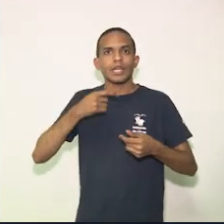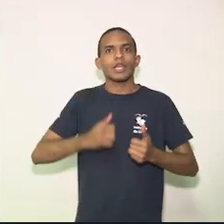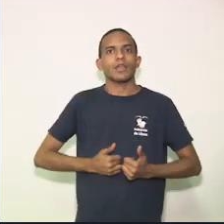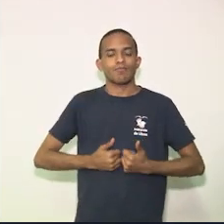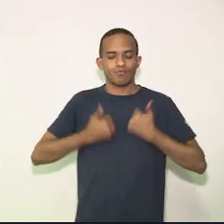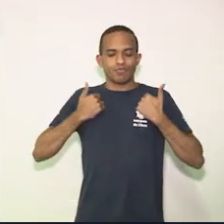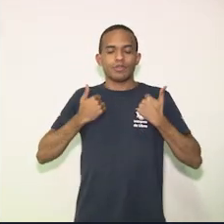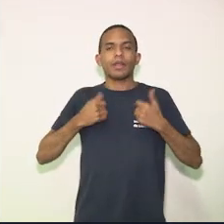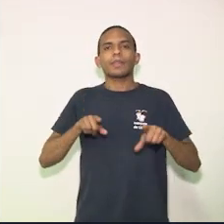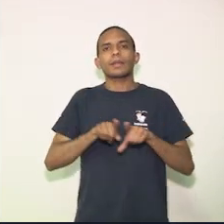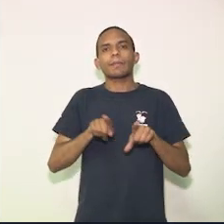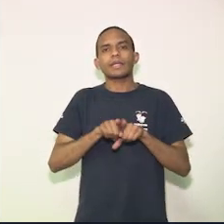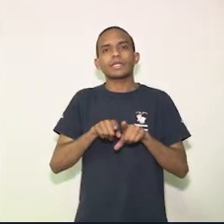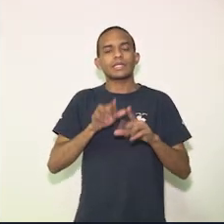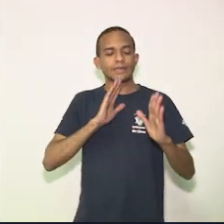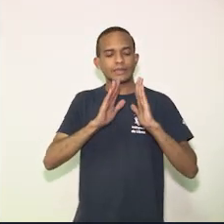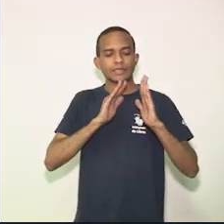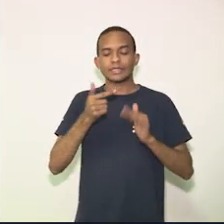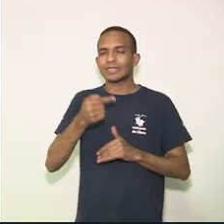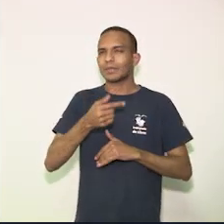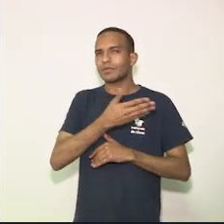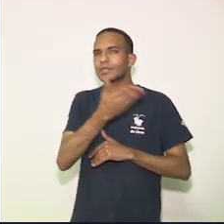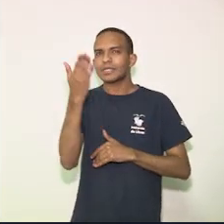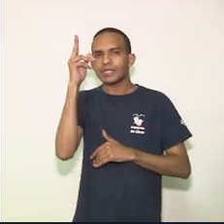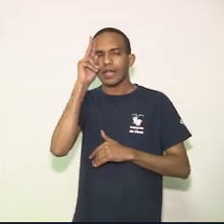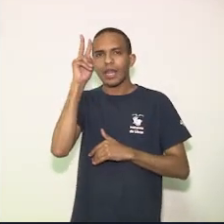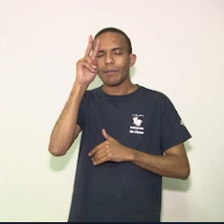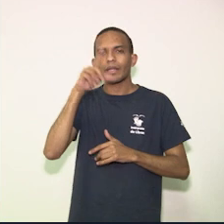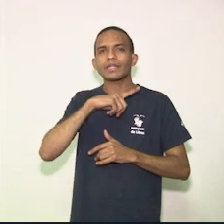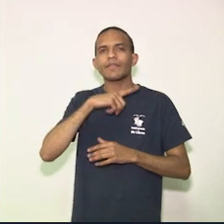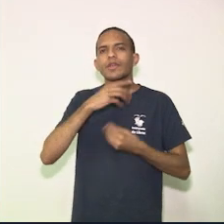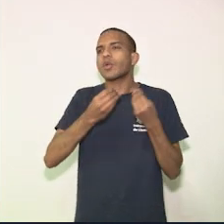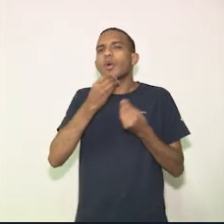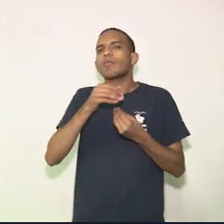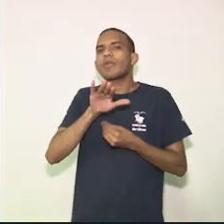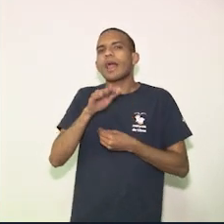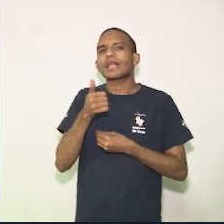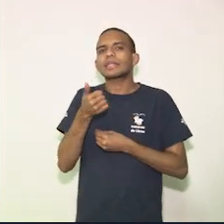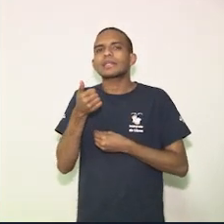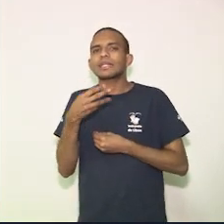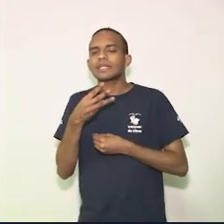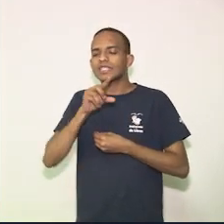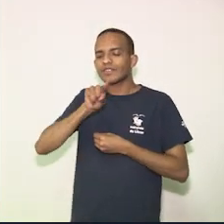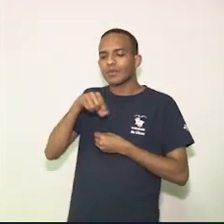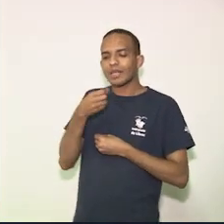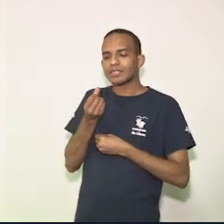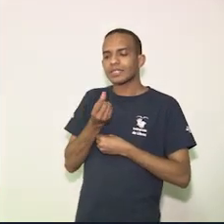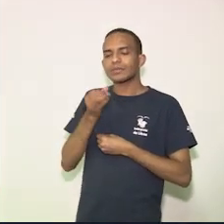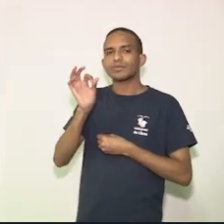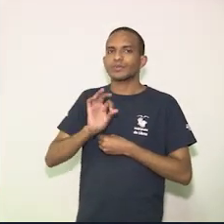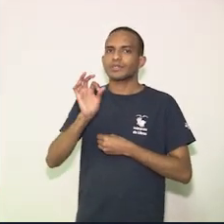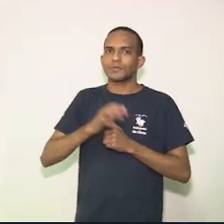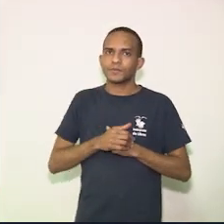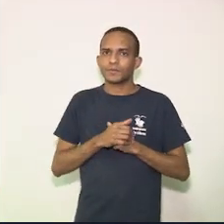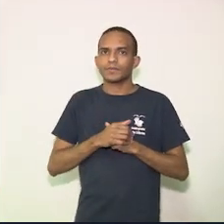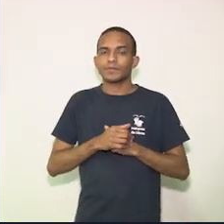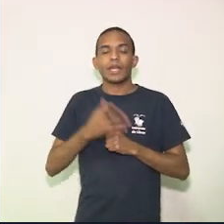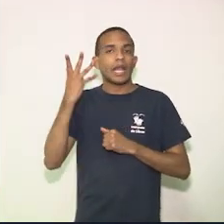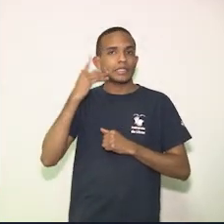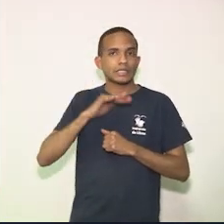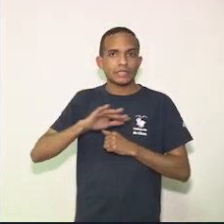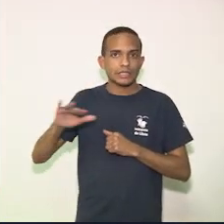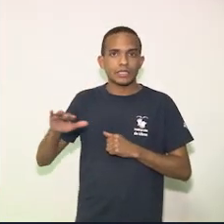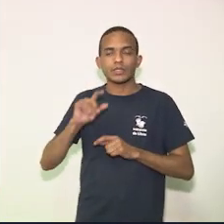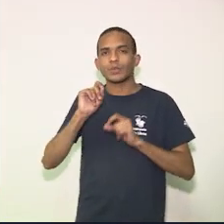que na 7ª fase, vocês se lembram, deu o índice de 13,6%, e entre as